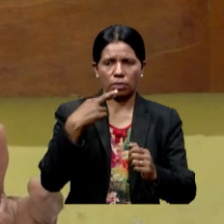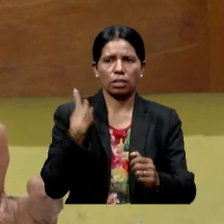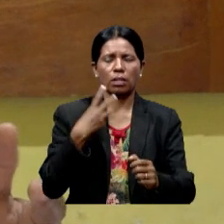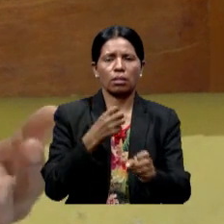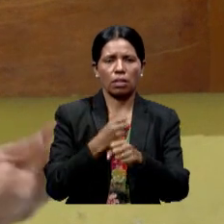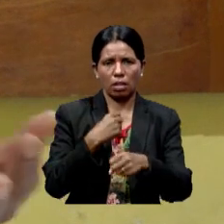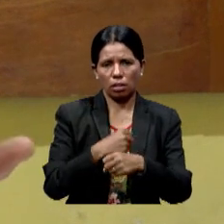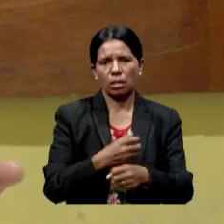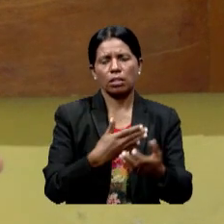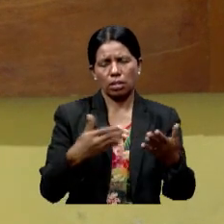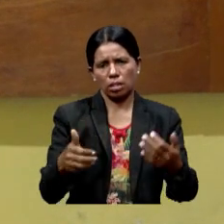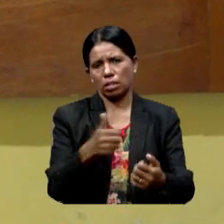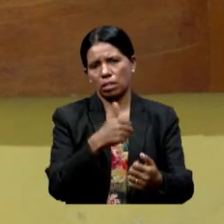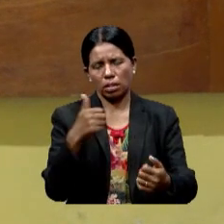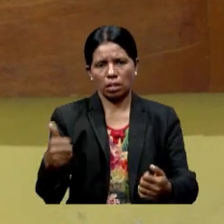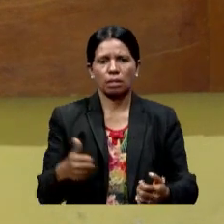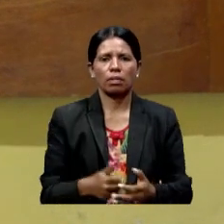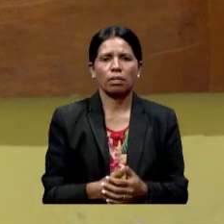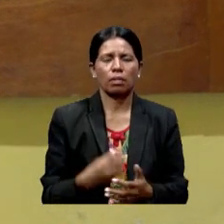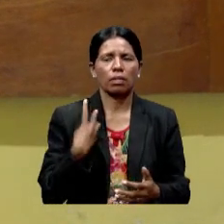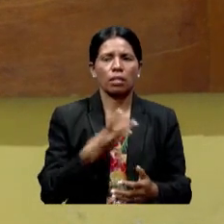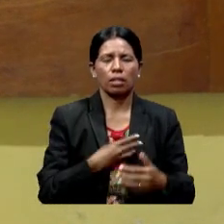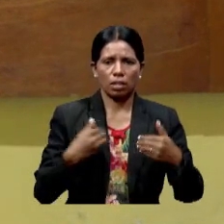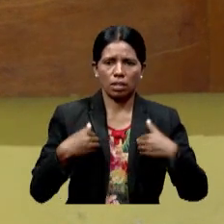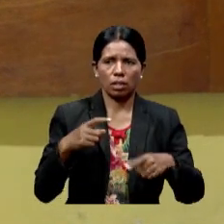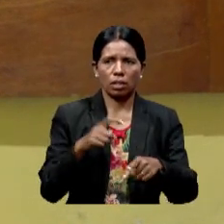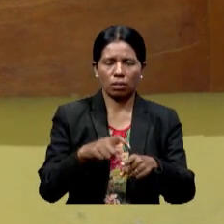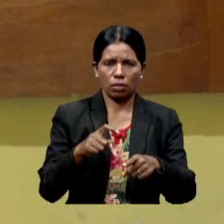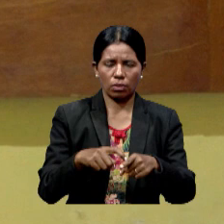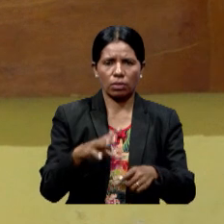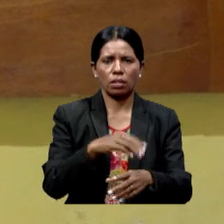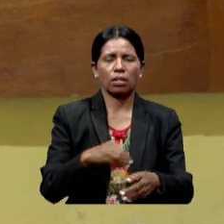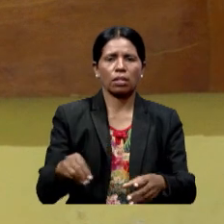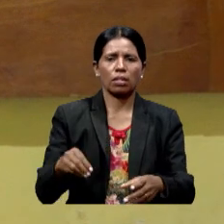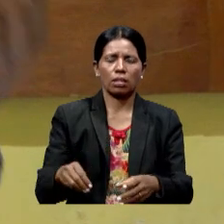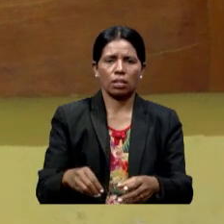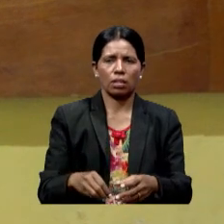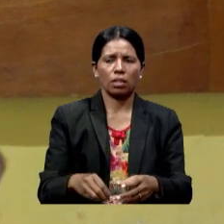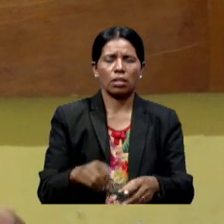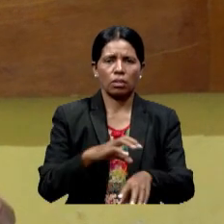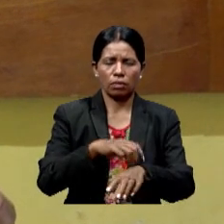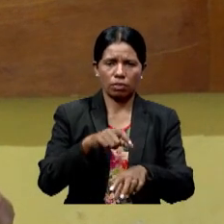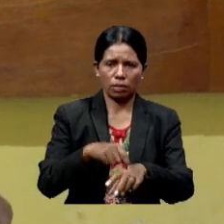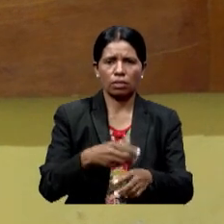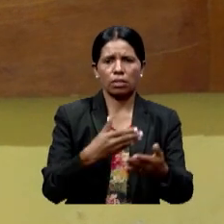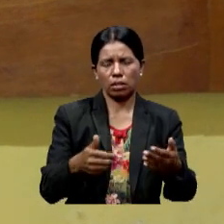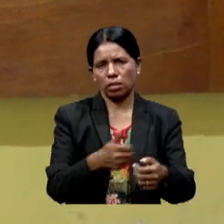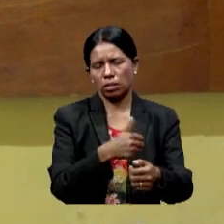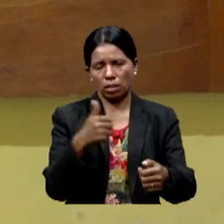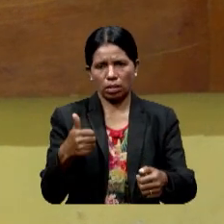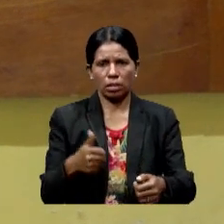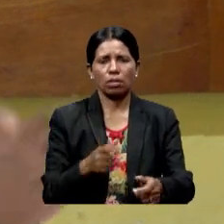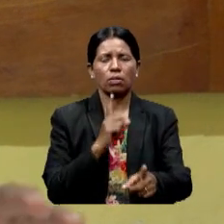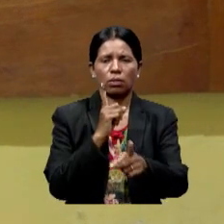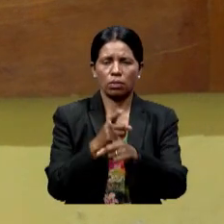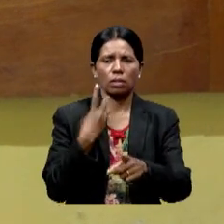produtu sel seluk. Por exemplo, i seluk maka ite e koto, ite e talas, ite e fehuk, ite e produtu sel seluk ne be maka